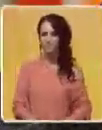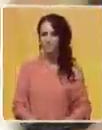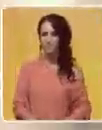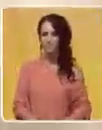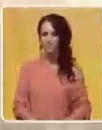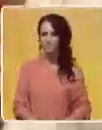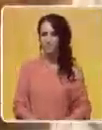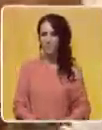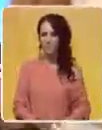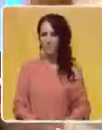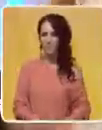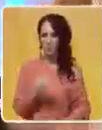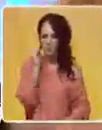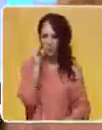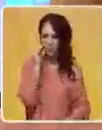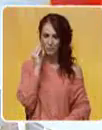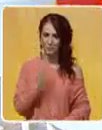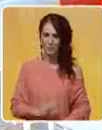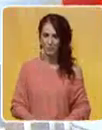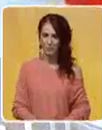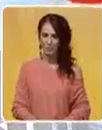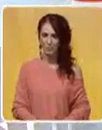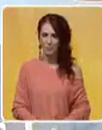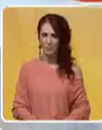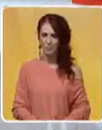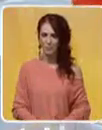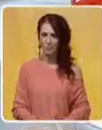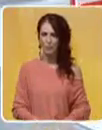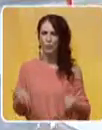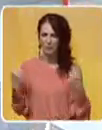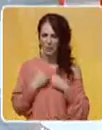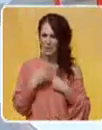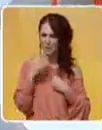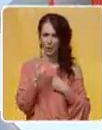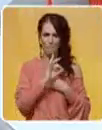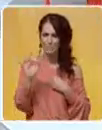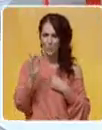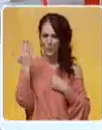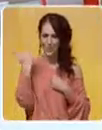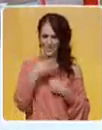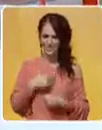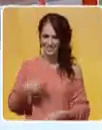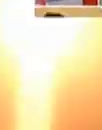quero dar um beijinho obrigado obrigado este casacos era maravilhosos daele tempo que eu lembro dos de eu lembro de um de